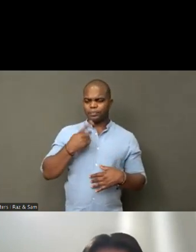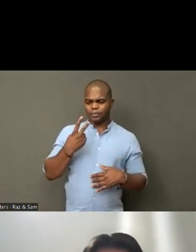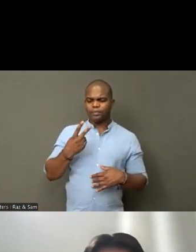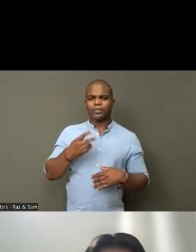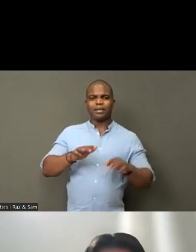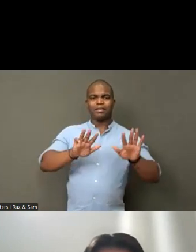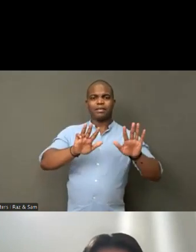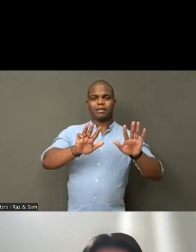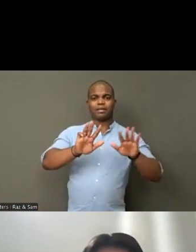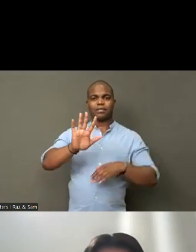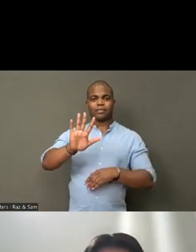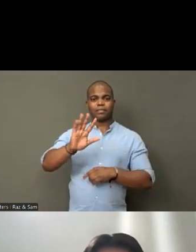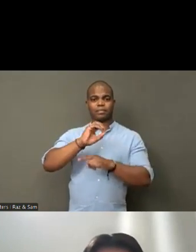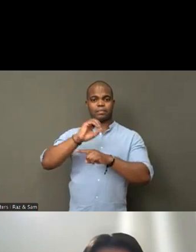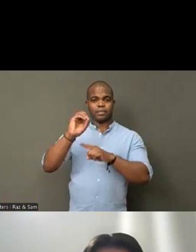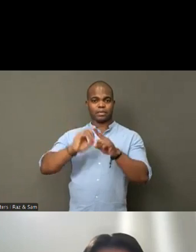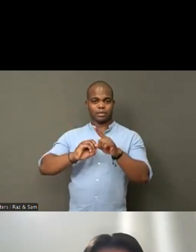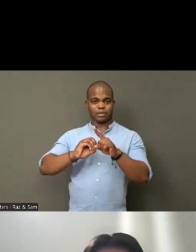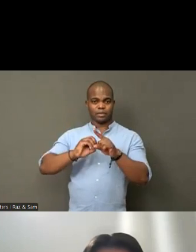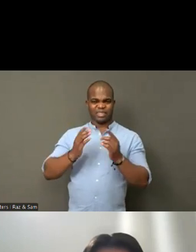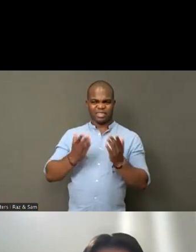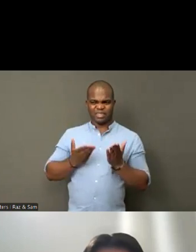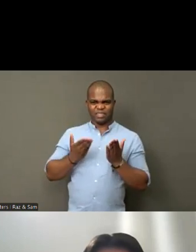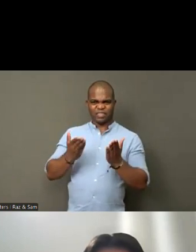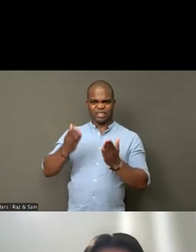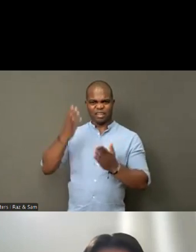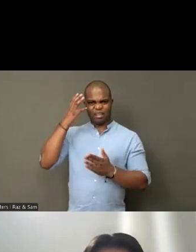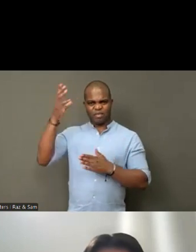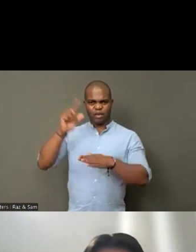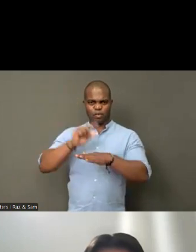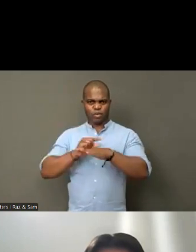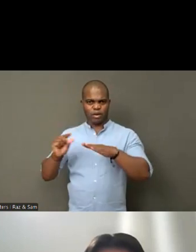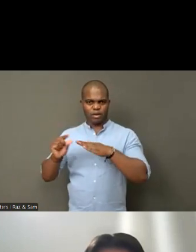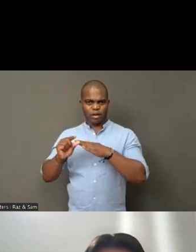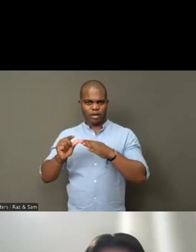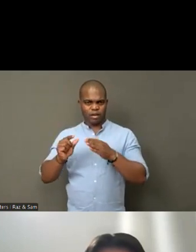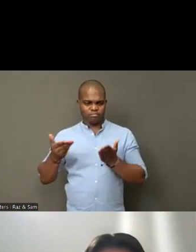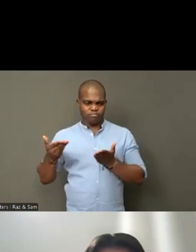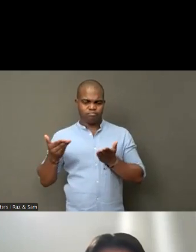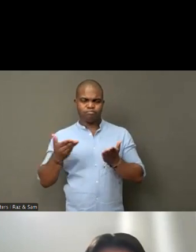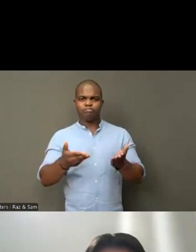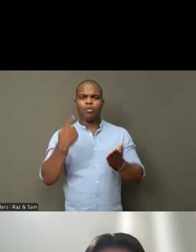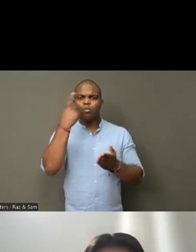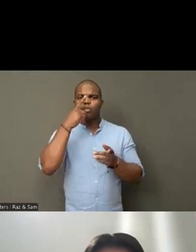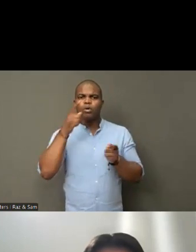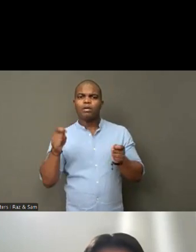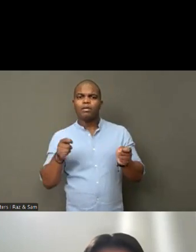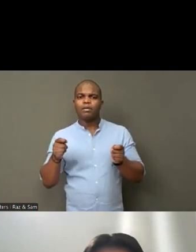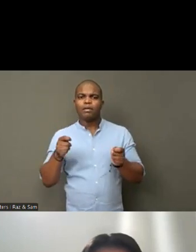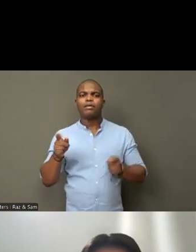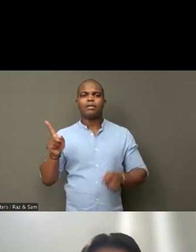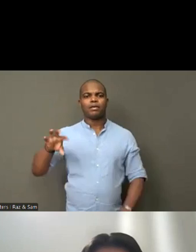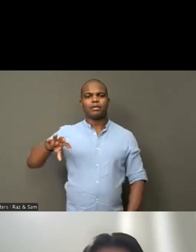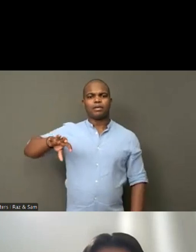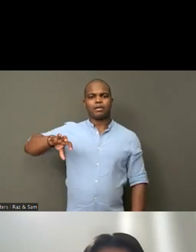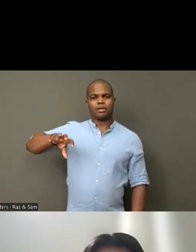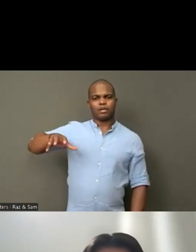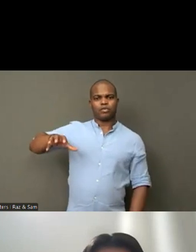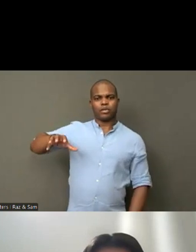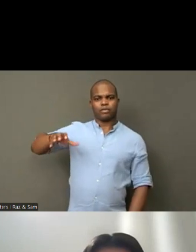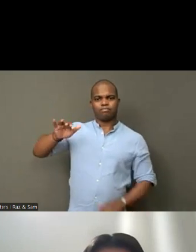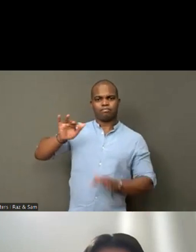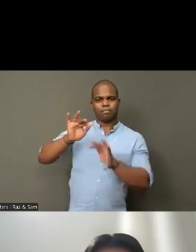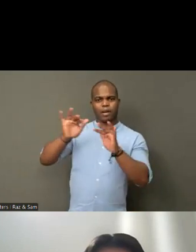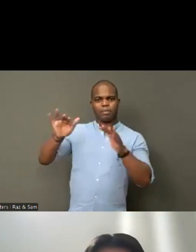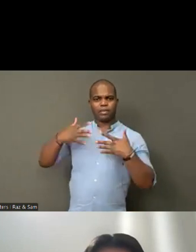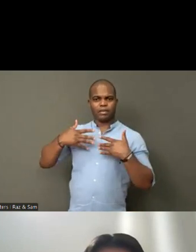cuidado médico em Guiana são controlados pelo Instituto de Saúde Pública ou setor público debaixo do controle do Ministério